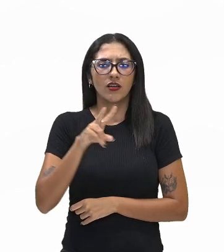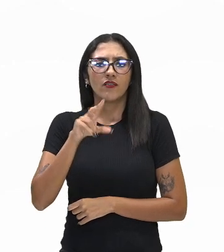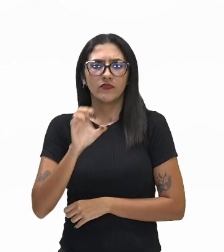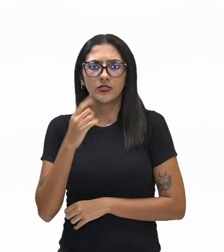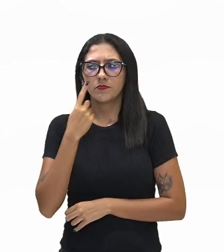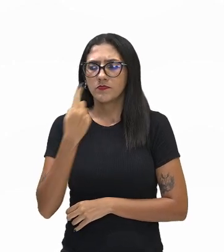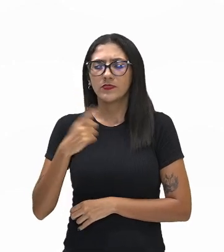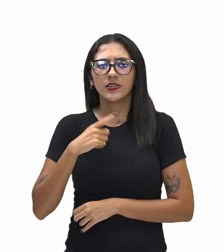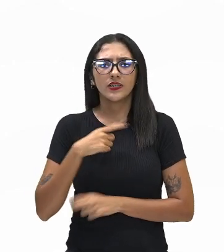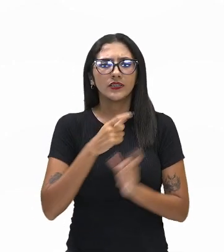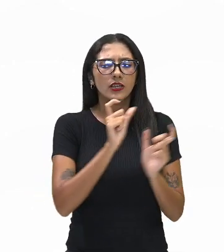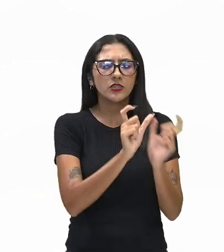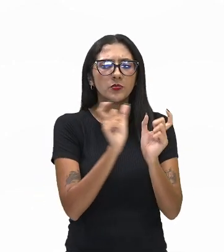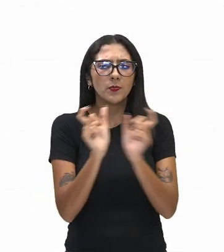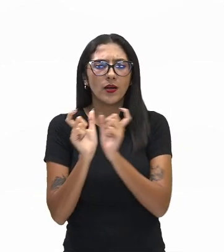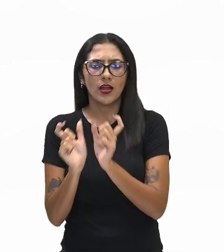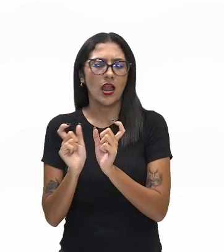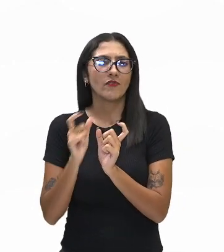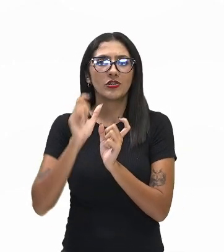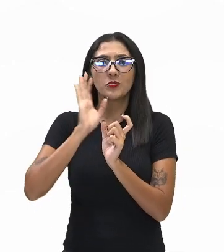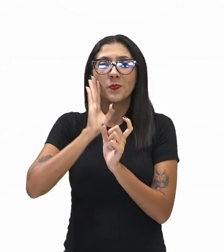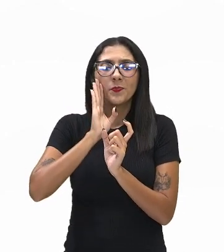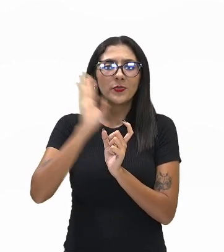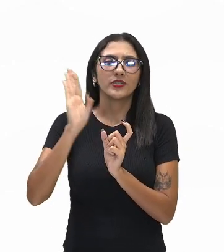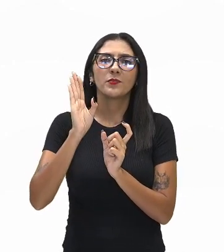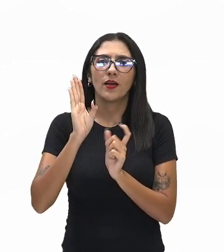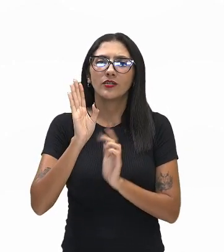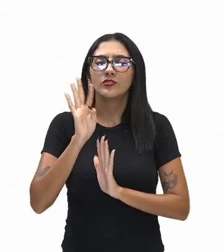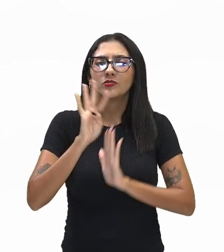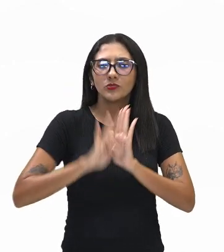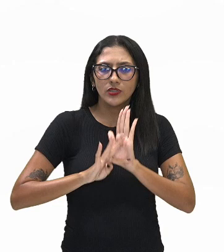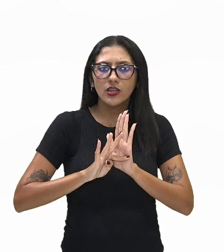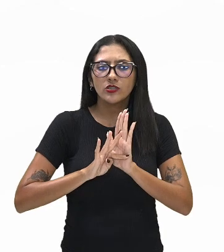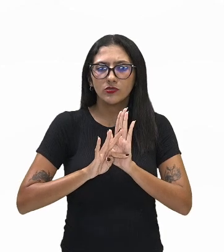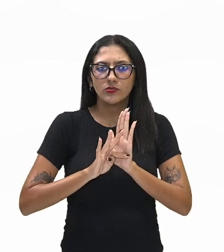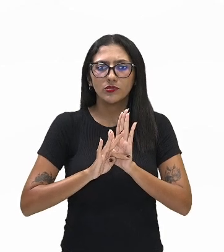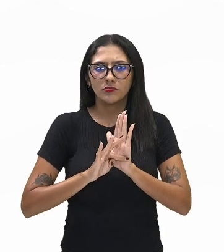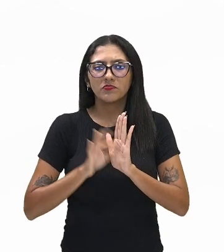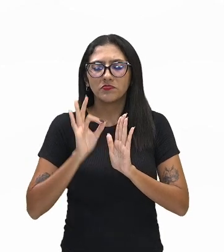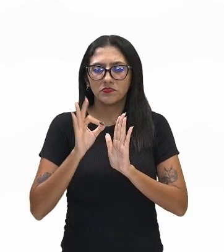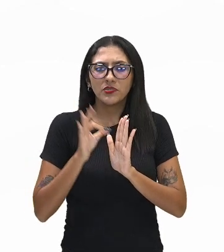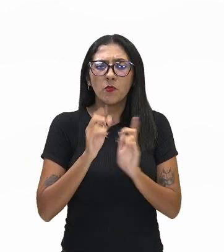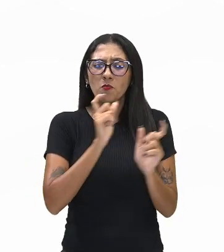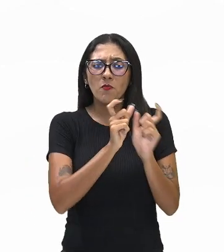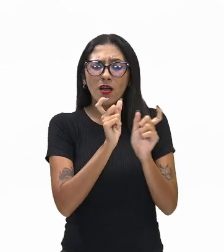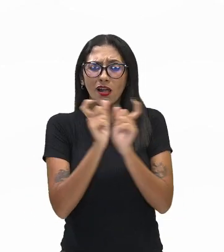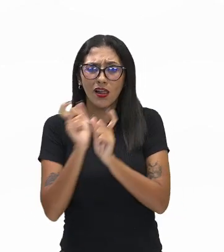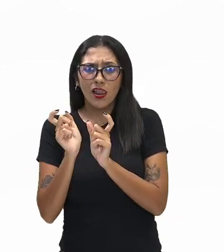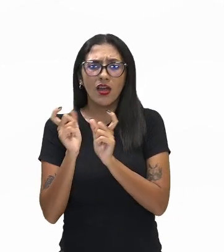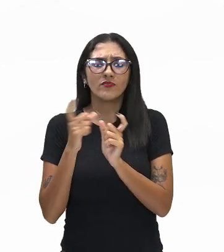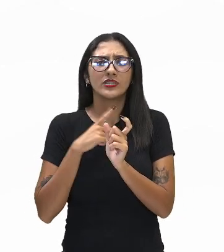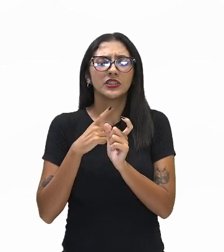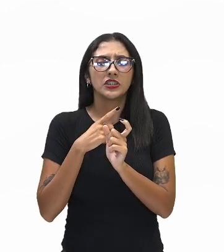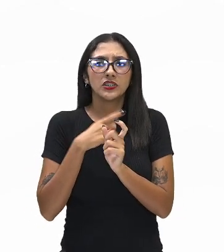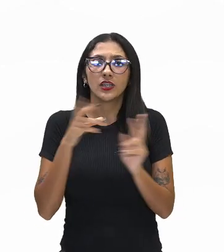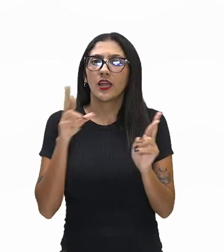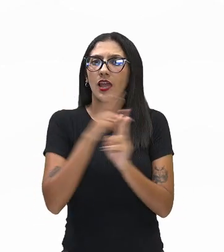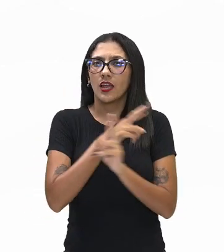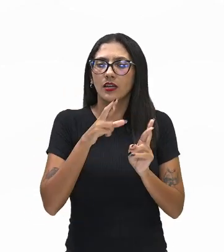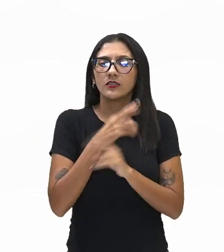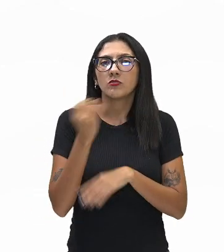cultura juvenil e sociabilidade, que são as palavras que estão, né, envolvidas